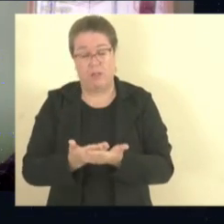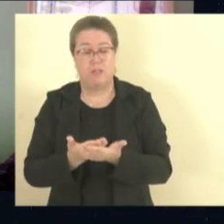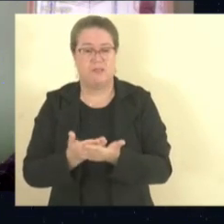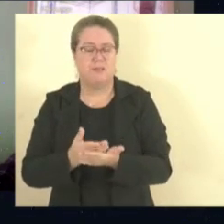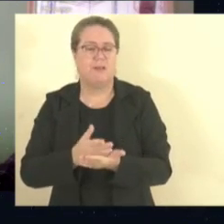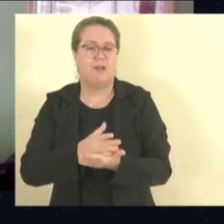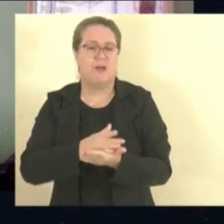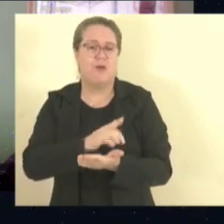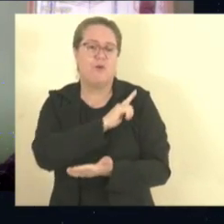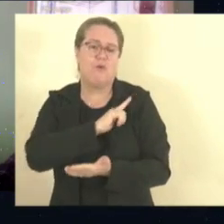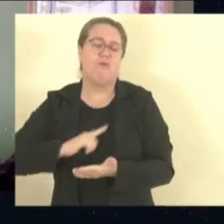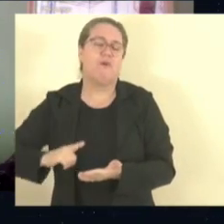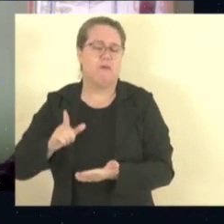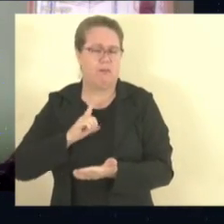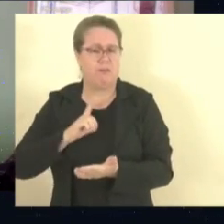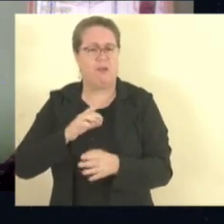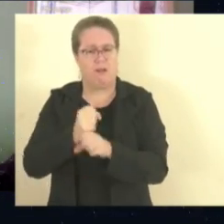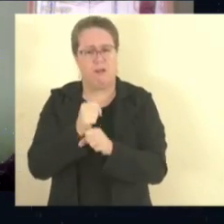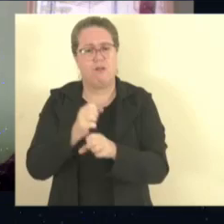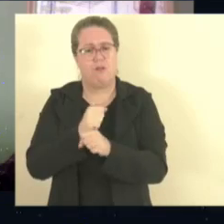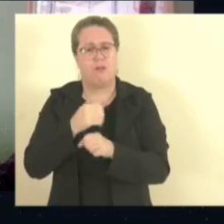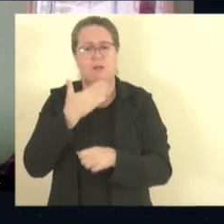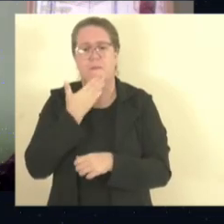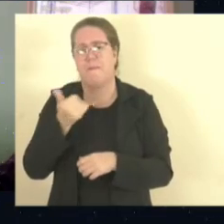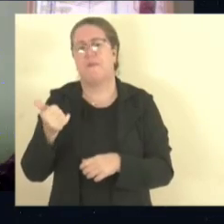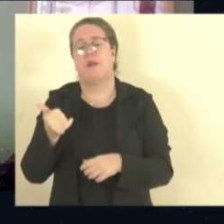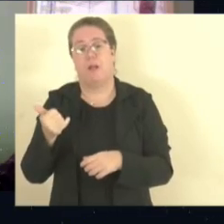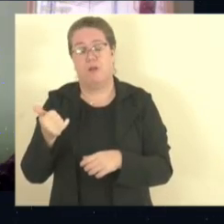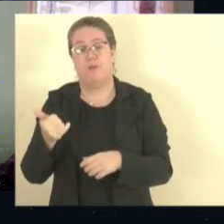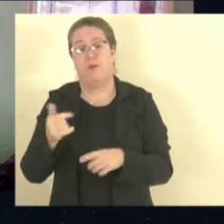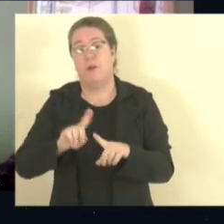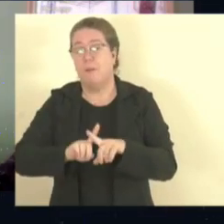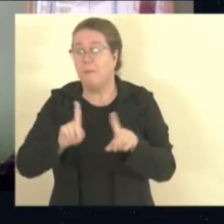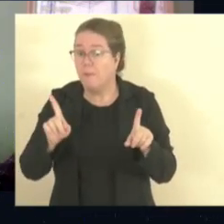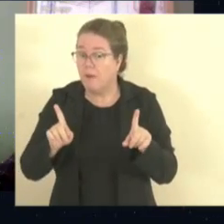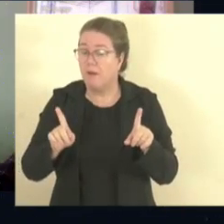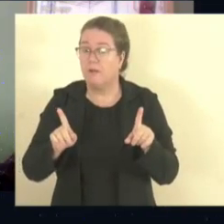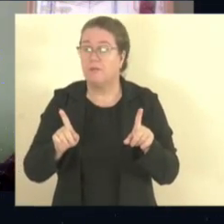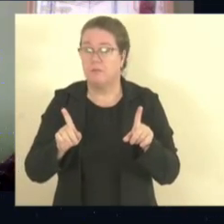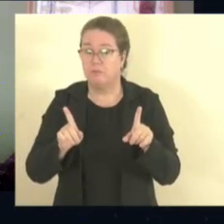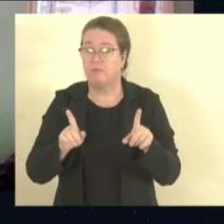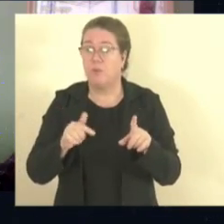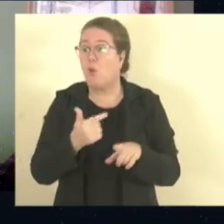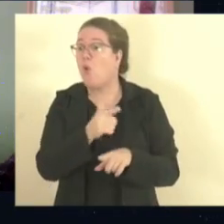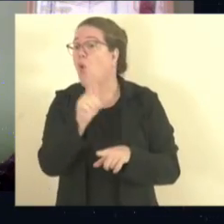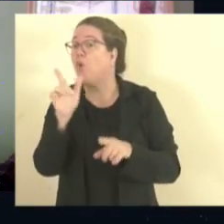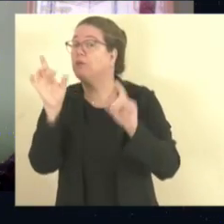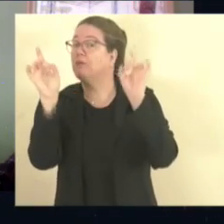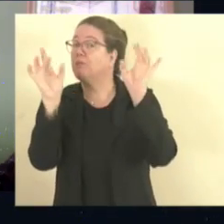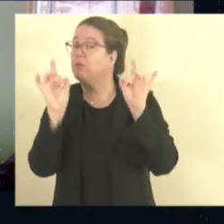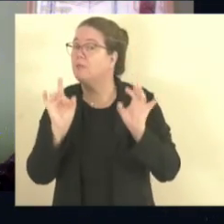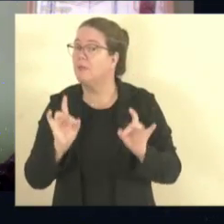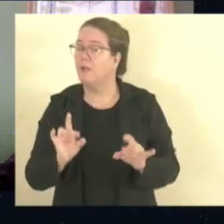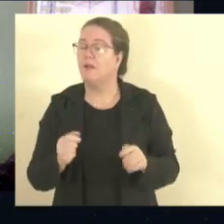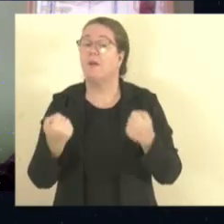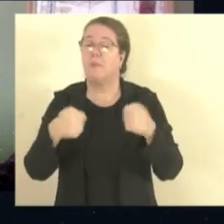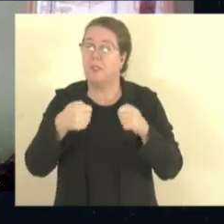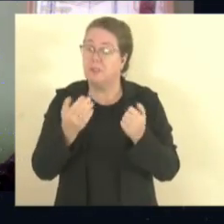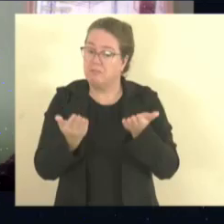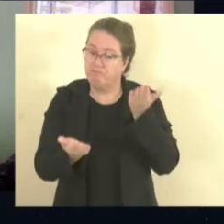A na capacidade de pagamento, que herdou, né? Inclusive não perdeu até agora, mas tem outros detalhes que a gente precisa botar na